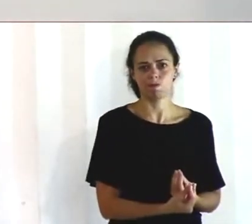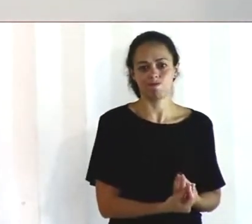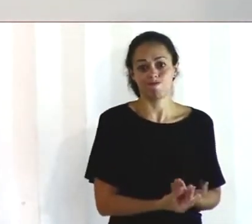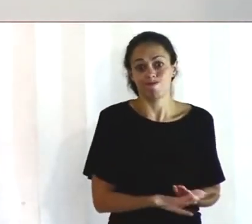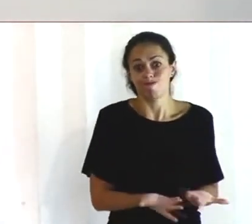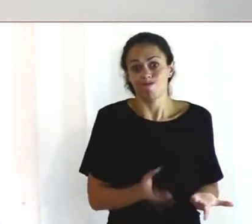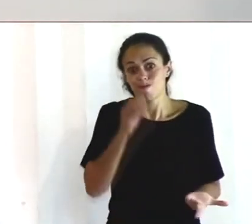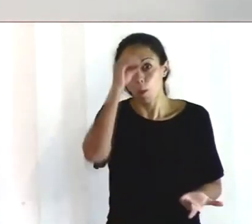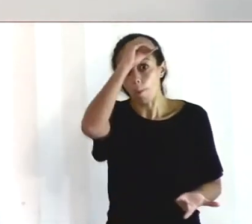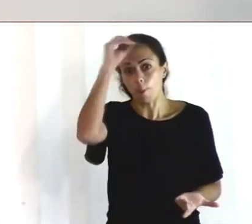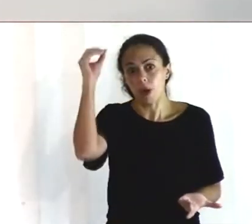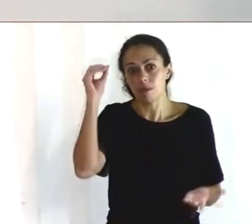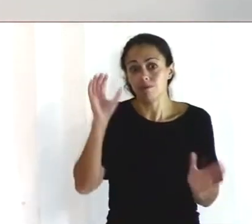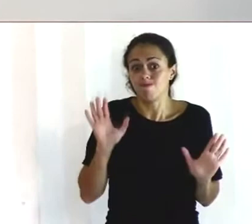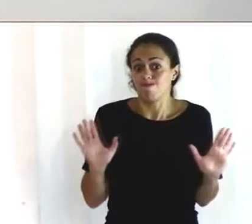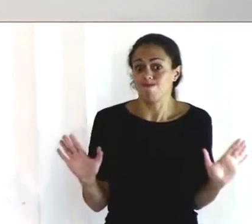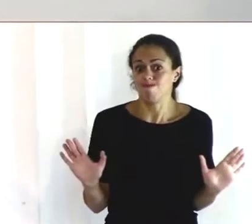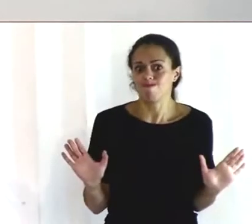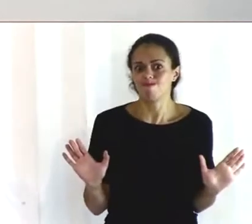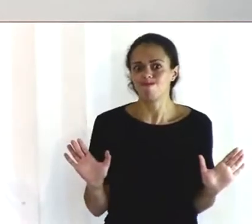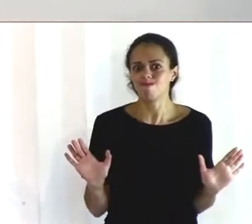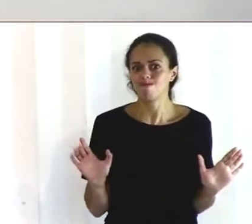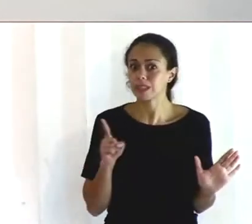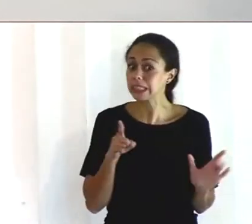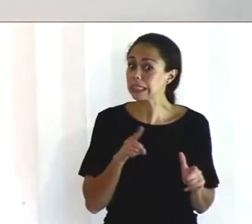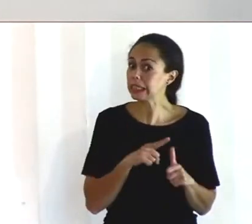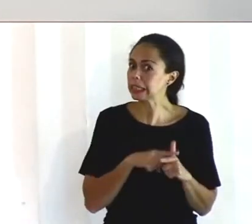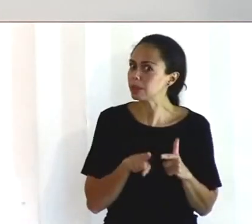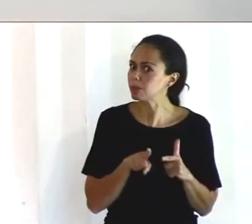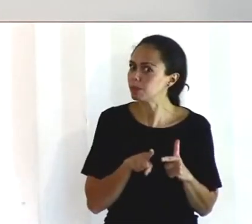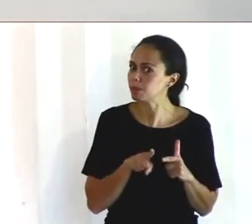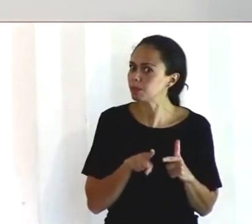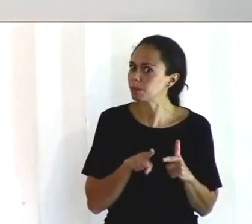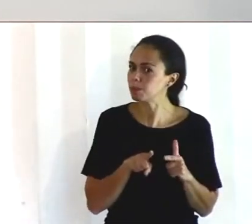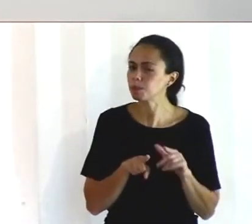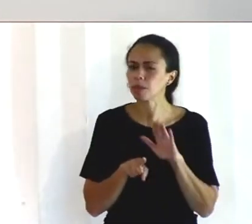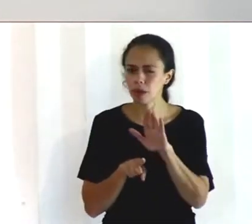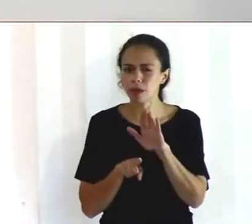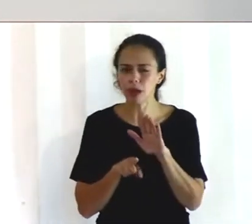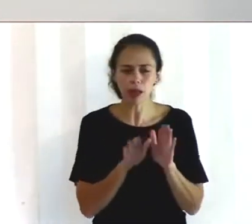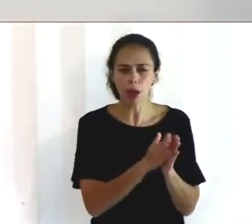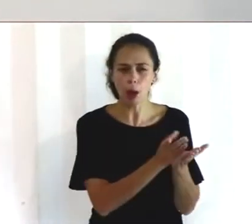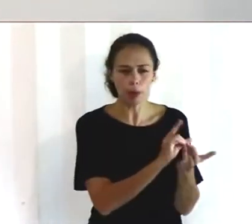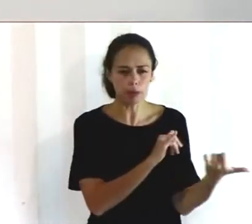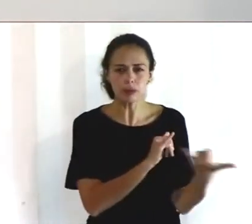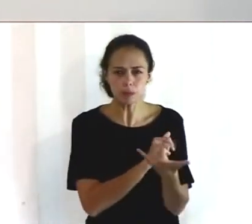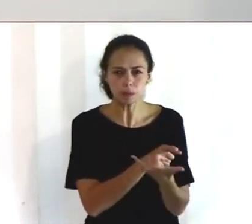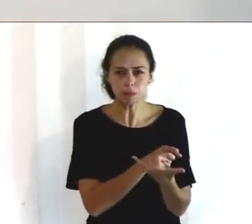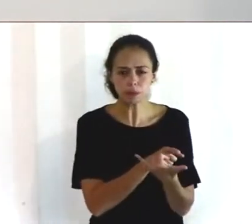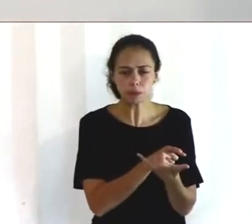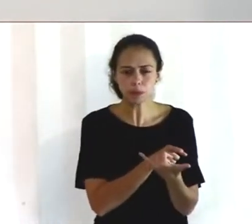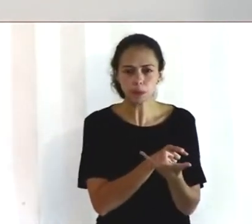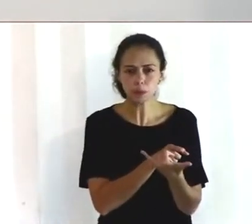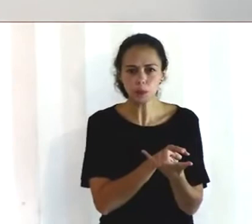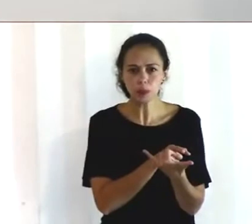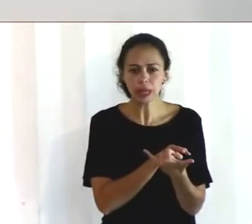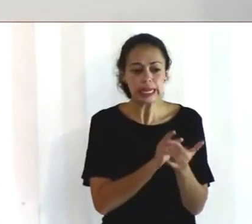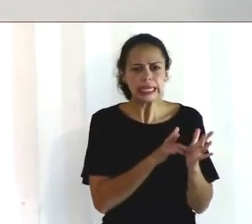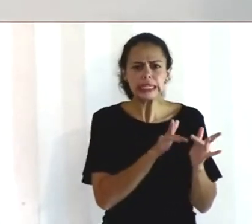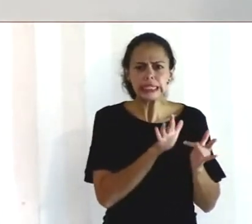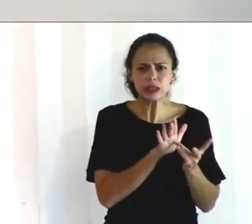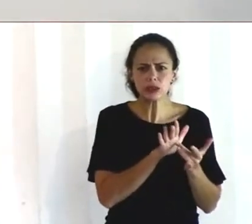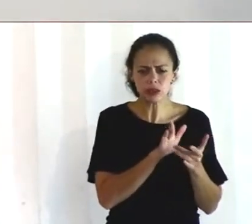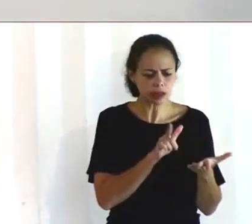Jesus curava, eles levaram todos para lá. E a palavra de Deus diz que Jesus os cura. E